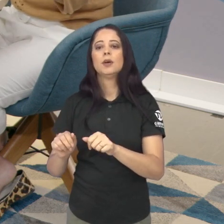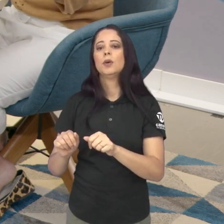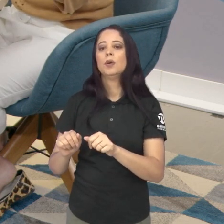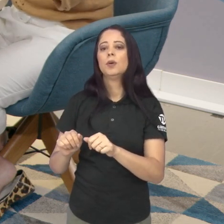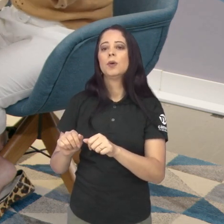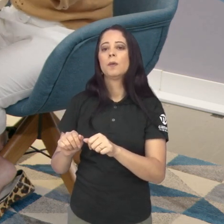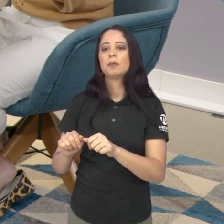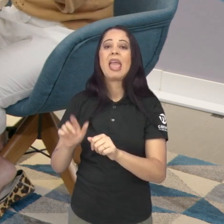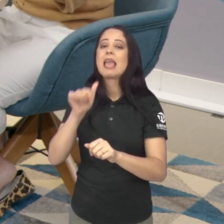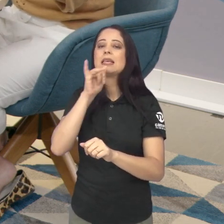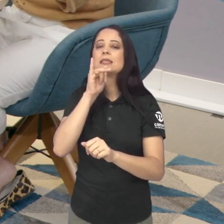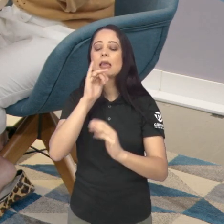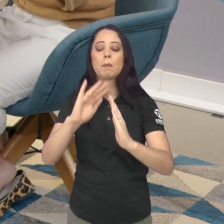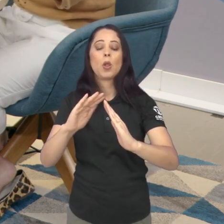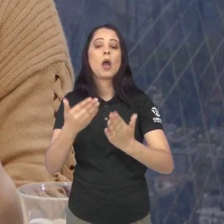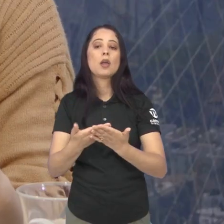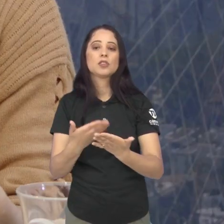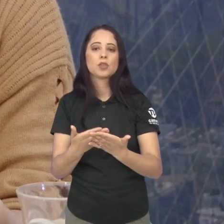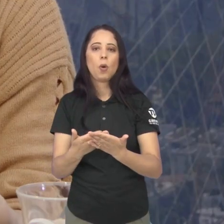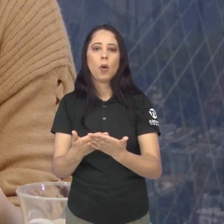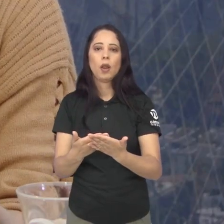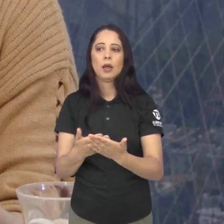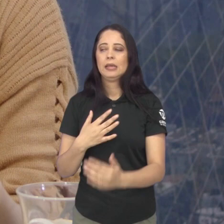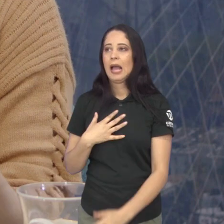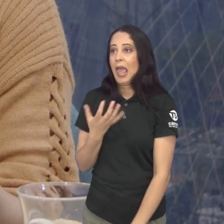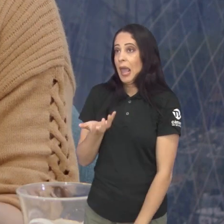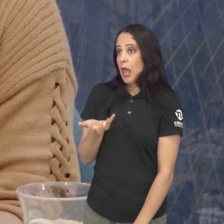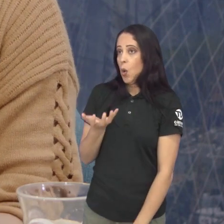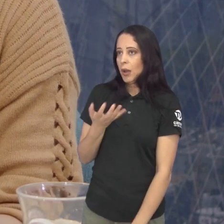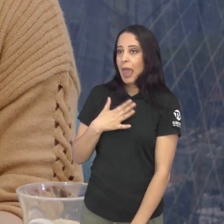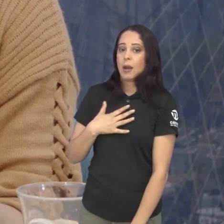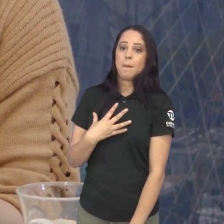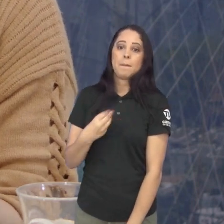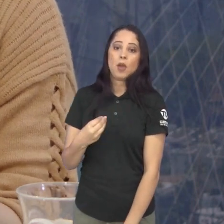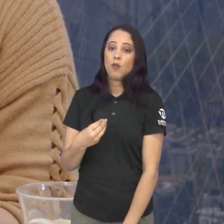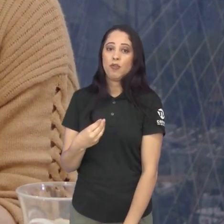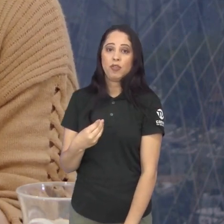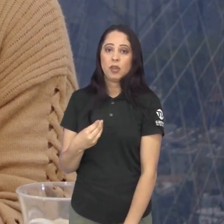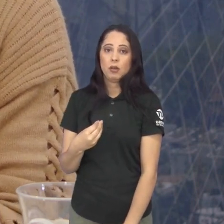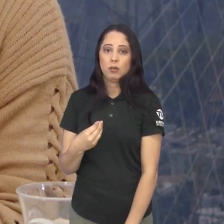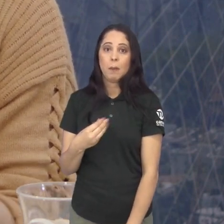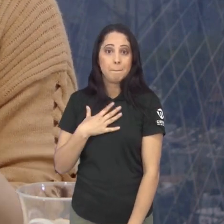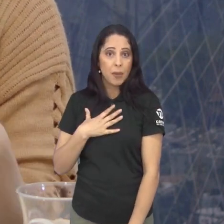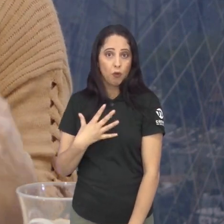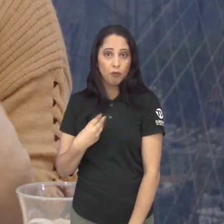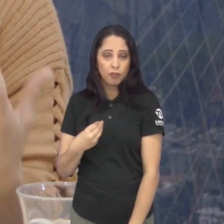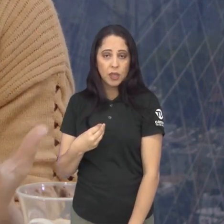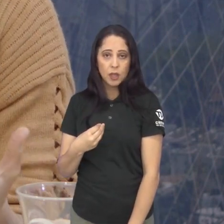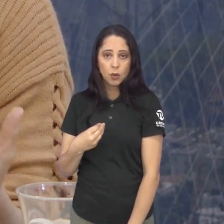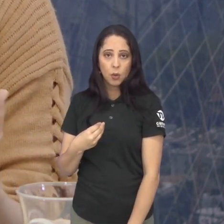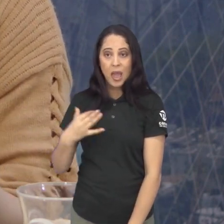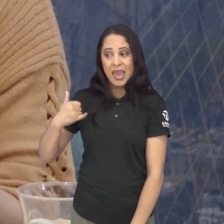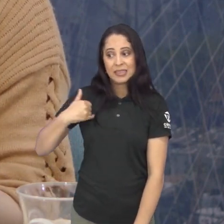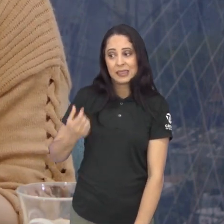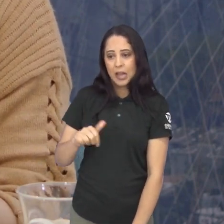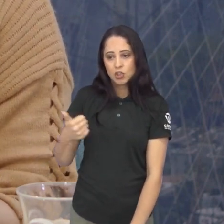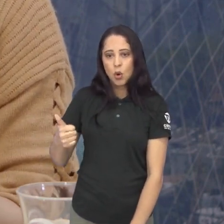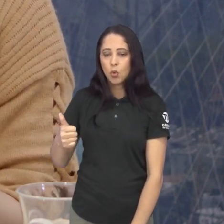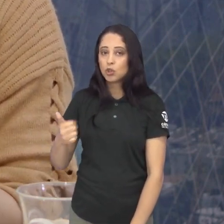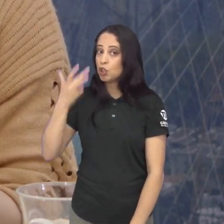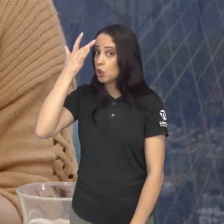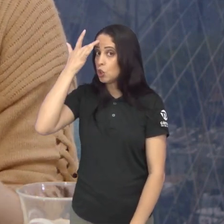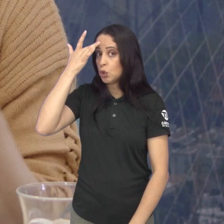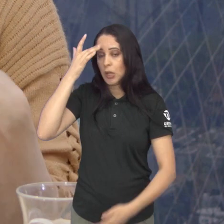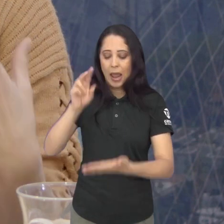pode falar aqui de escola, né? Eu quero que meu filho hoje tem 11 anos, ele não sabe ler, ele não sabe escrever, porque além do autismo, ele tem uma